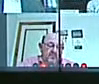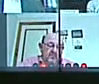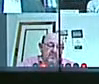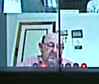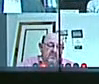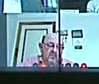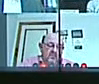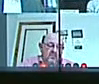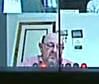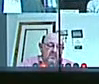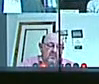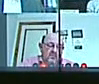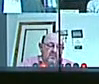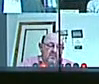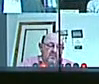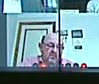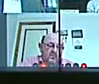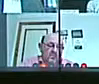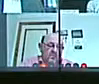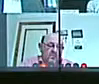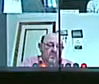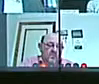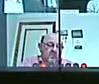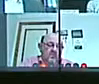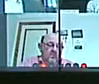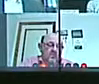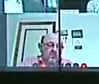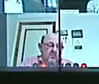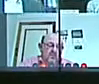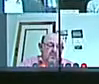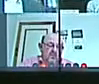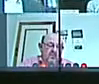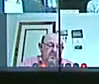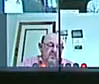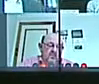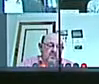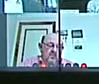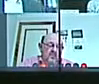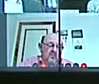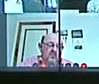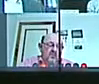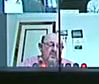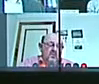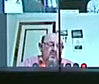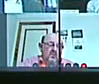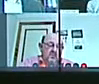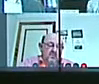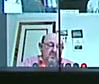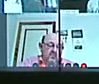Contrário, Hernani. Contrário. Oi, só por gentileza, repita, deputado Rodrigo Maroni.